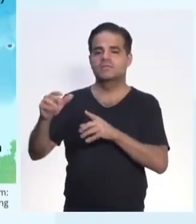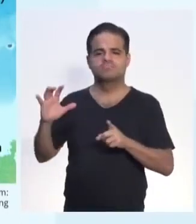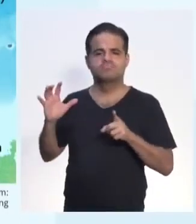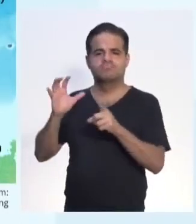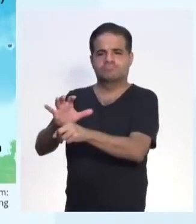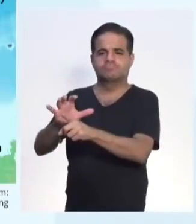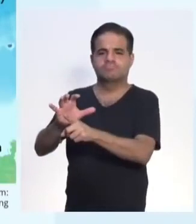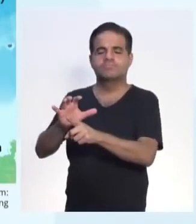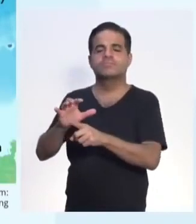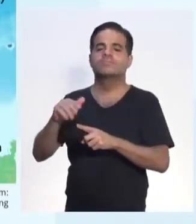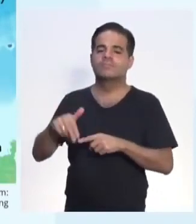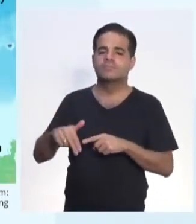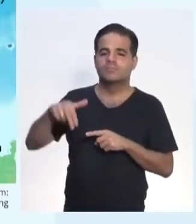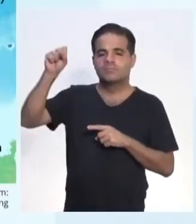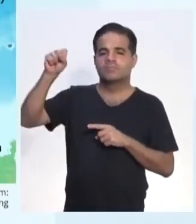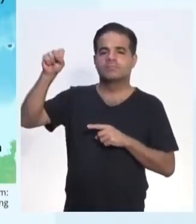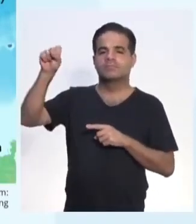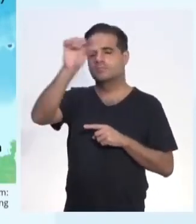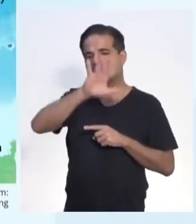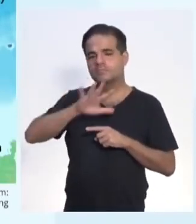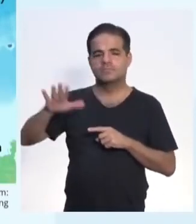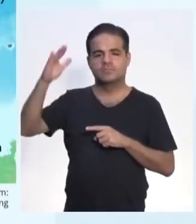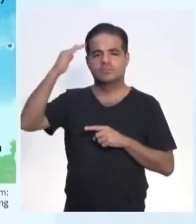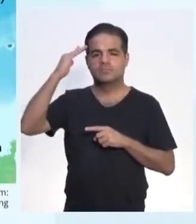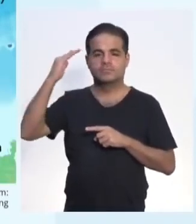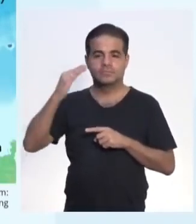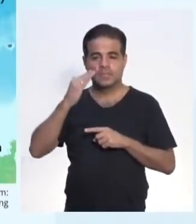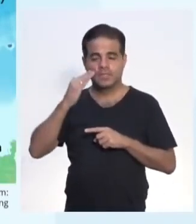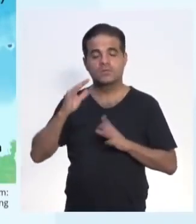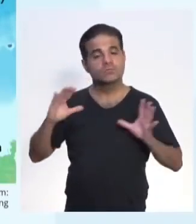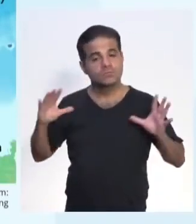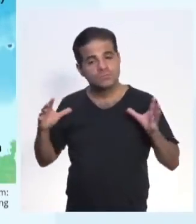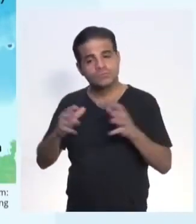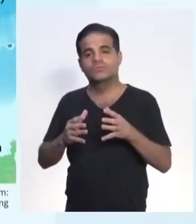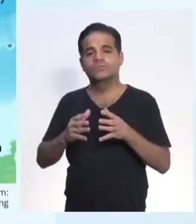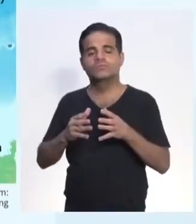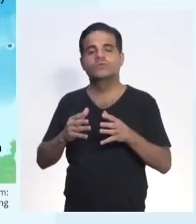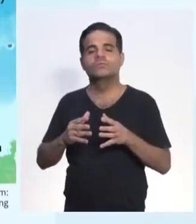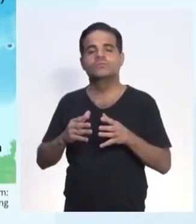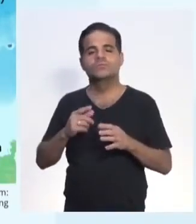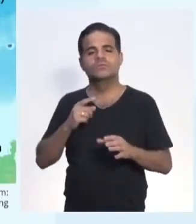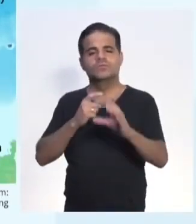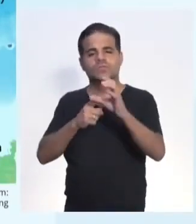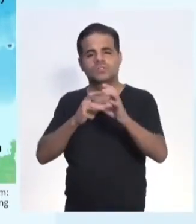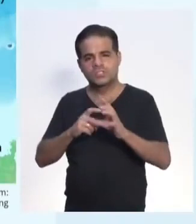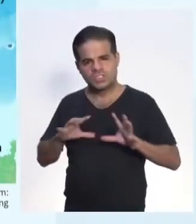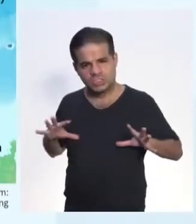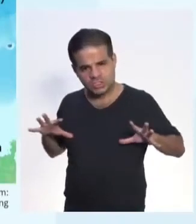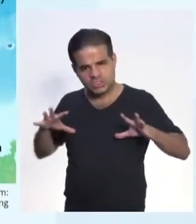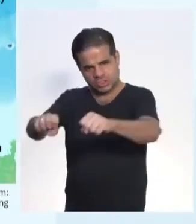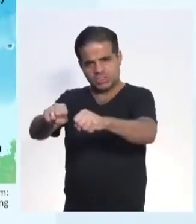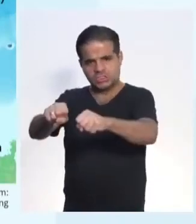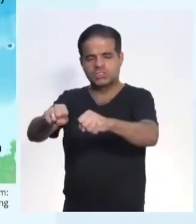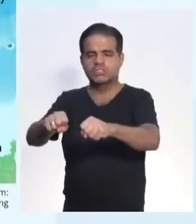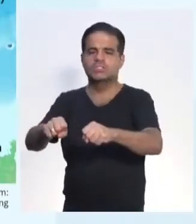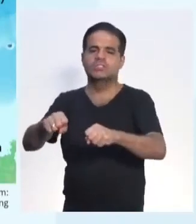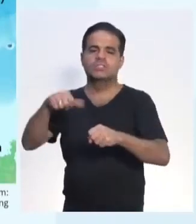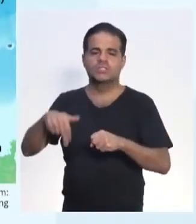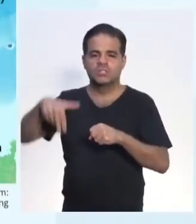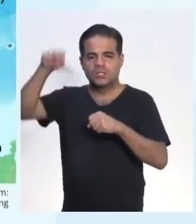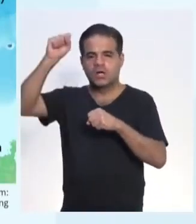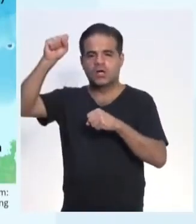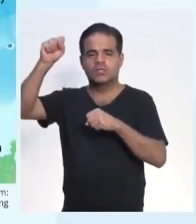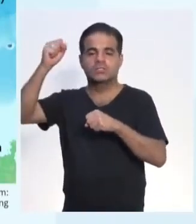influência no norte da Coreia. Então os comunistas começam a tomar o norte da Coreia, começam a